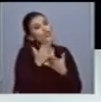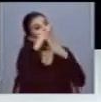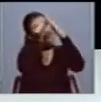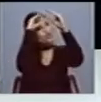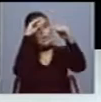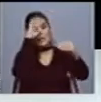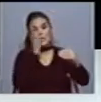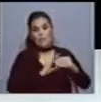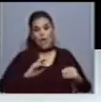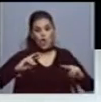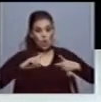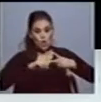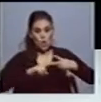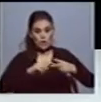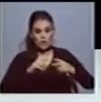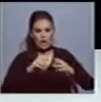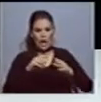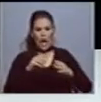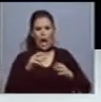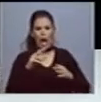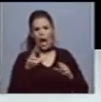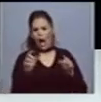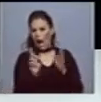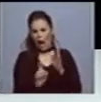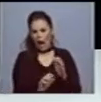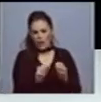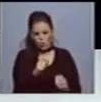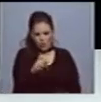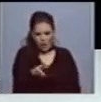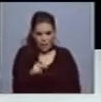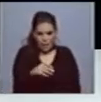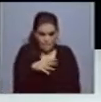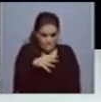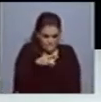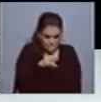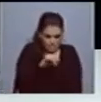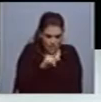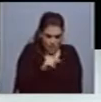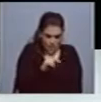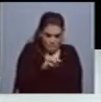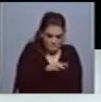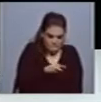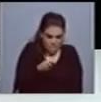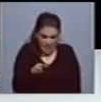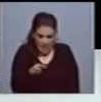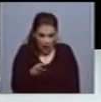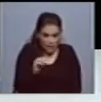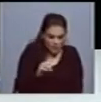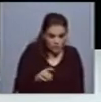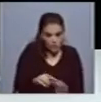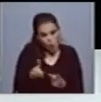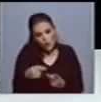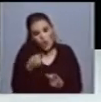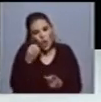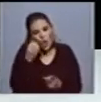tipos de erupções de raios gama, de explosões de raios gama que nós conhecemos no universo. Uma de milissegundos, muito rápida, e outra ligeiramente